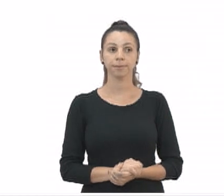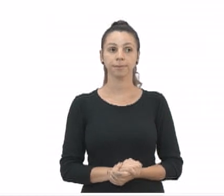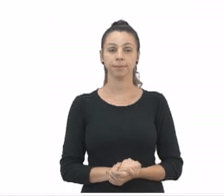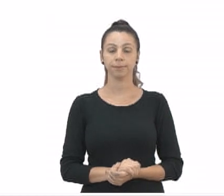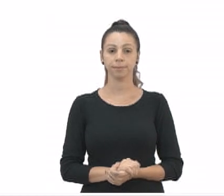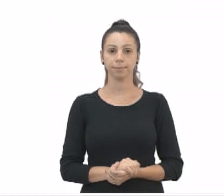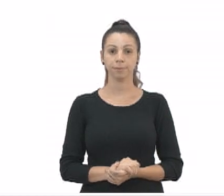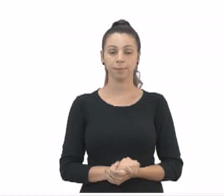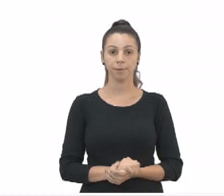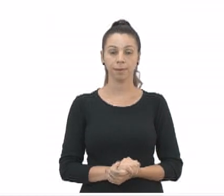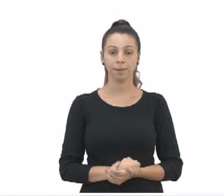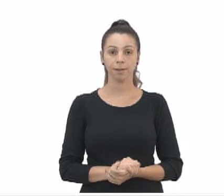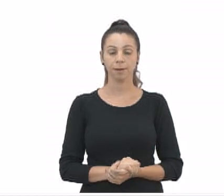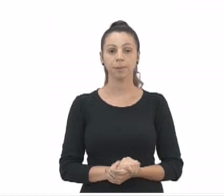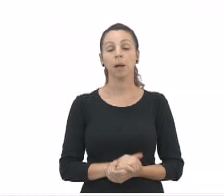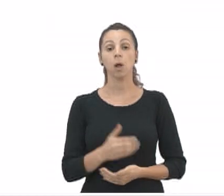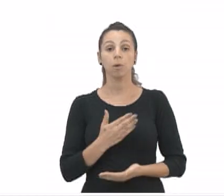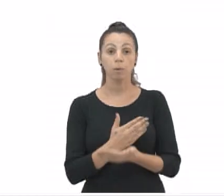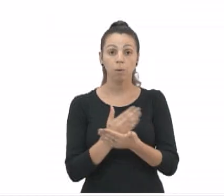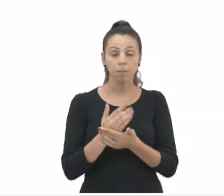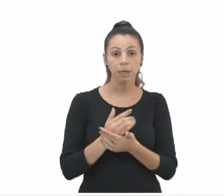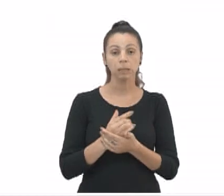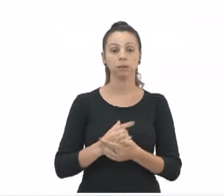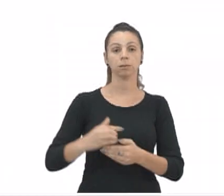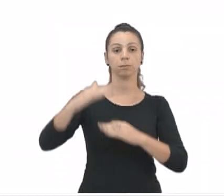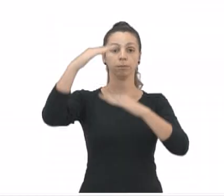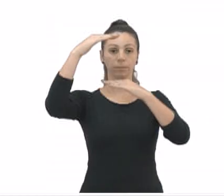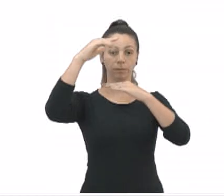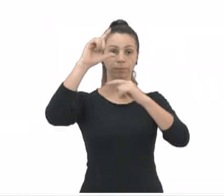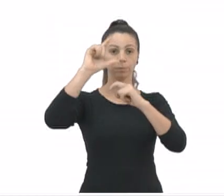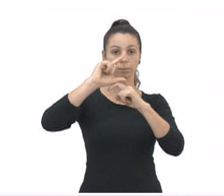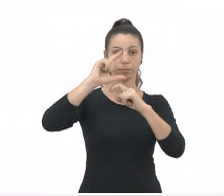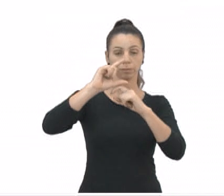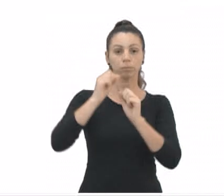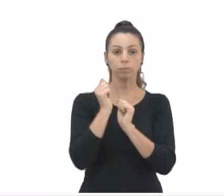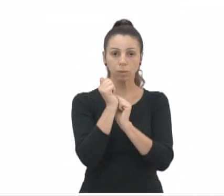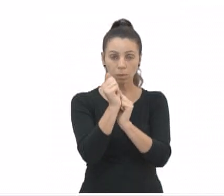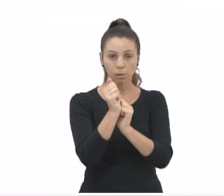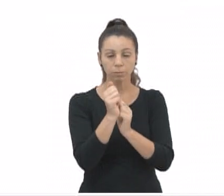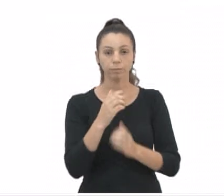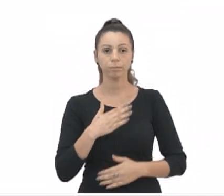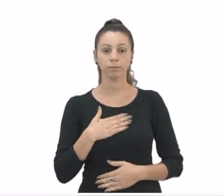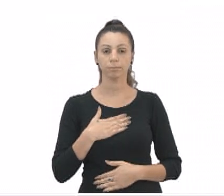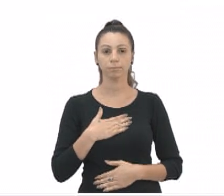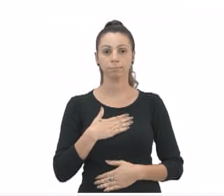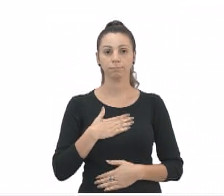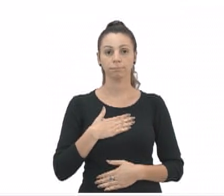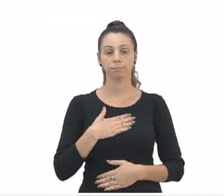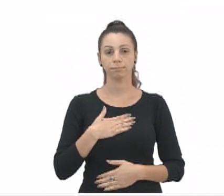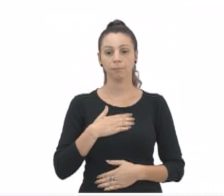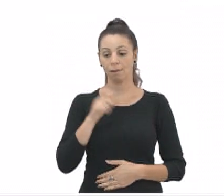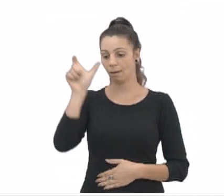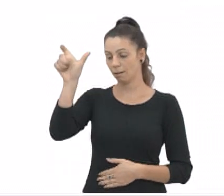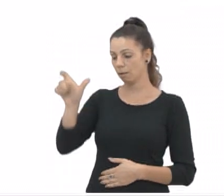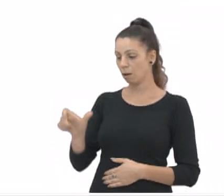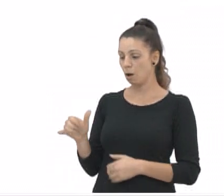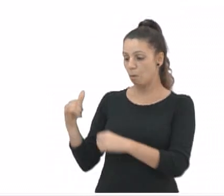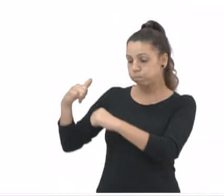Eu começo com o primeiro parágrafo, você pode me acompanhar. Ela era gorda,